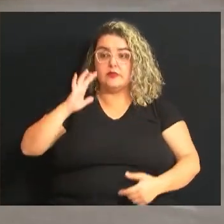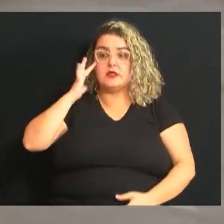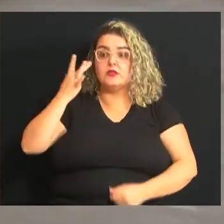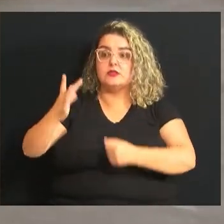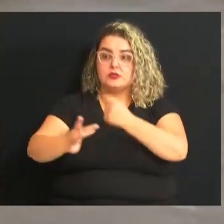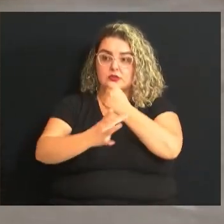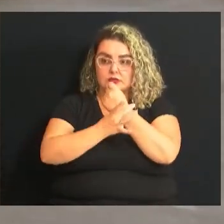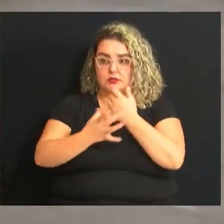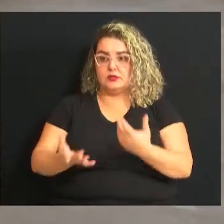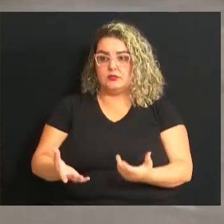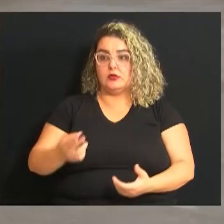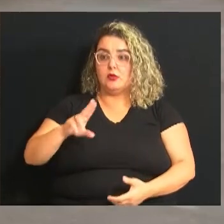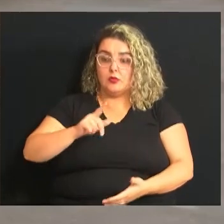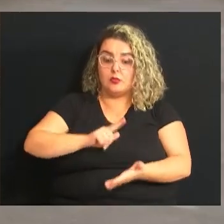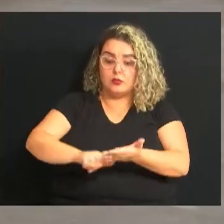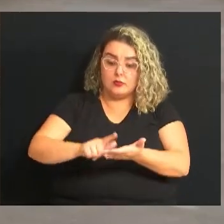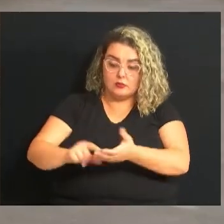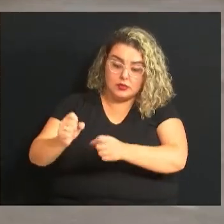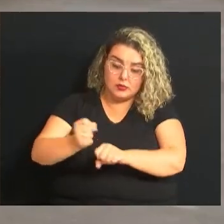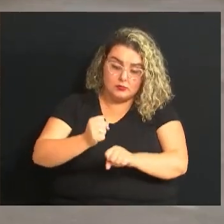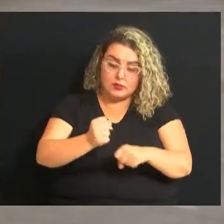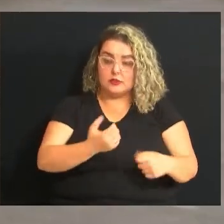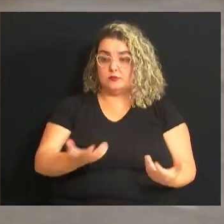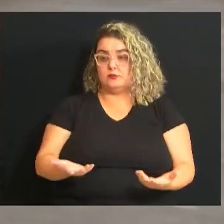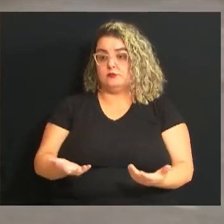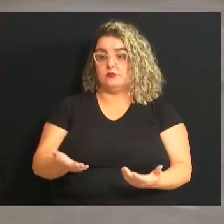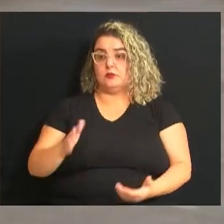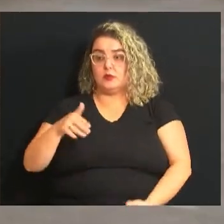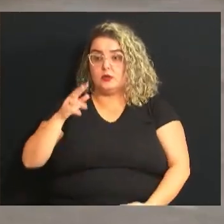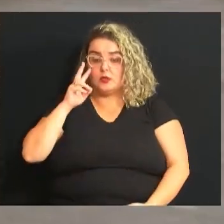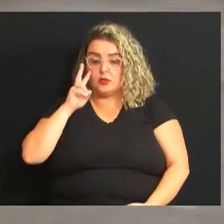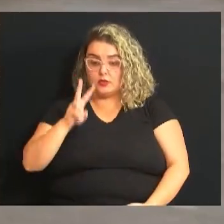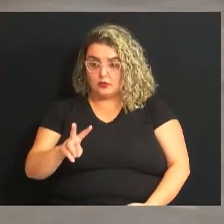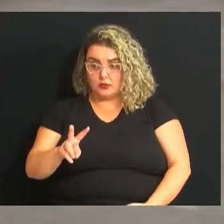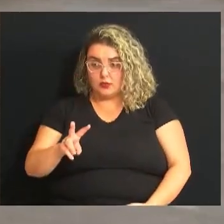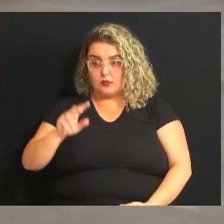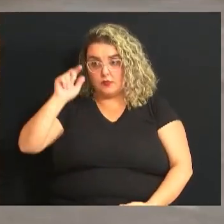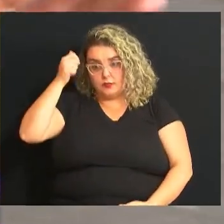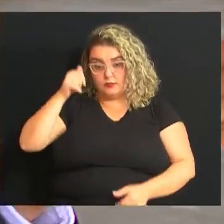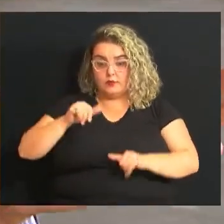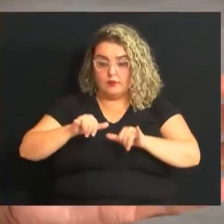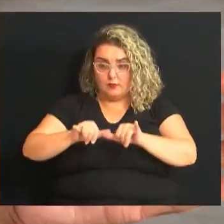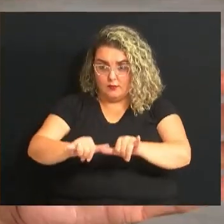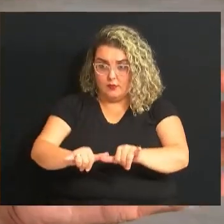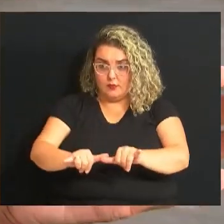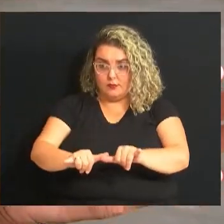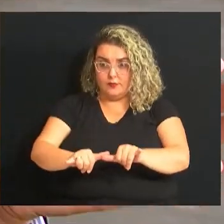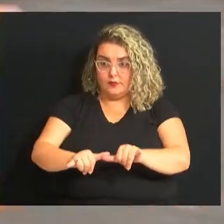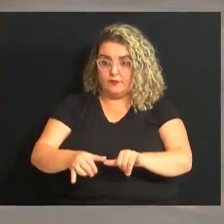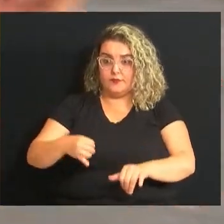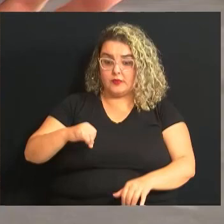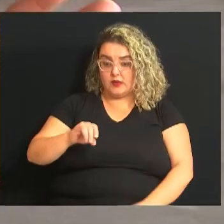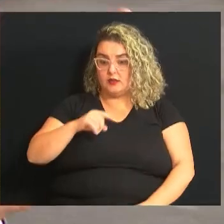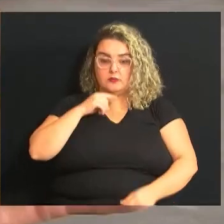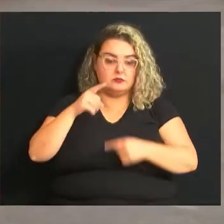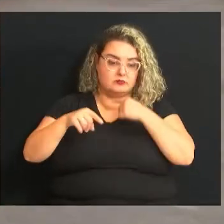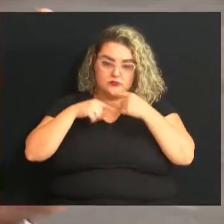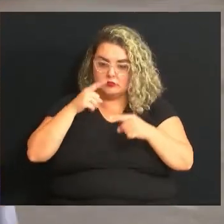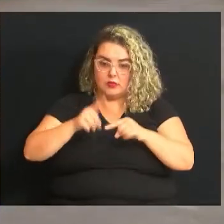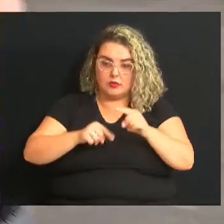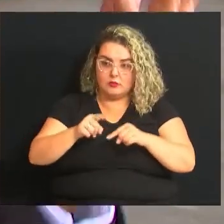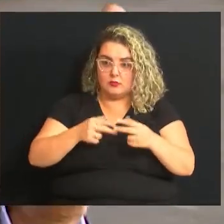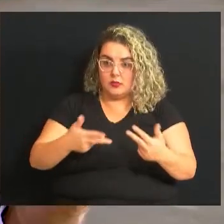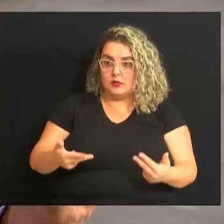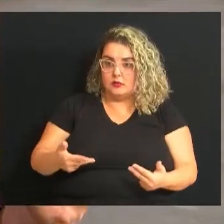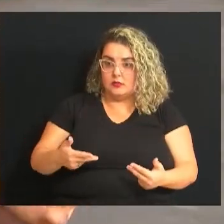achar que é a segurança ou faxineiro. Quando ele se depara com uma pessoa negra no supermercado, se ele está em dúvida